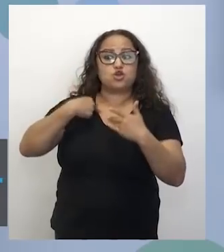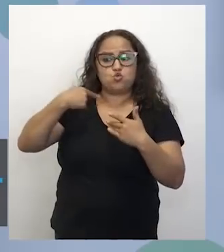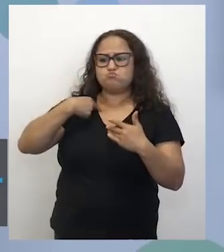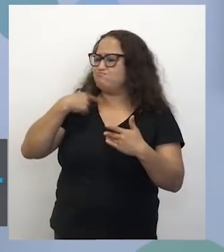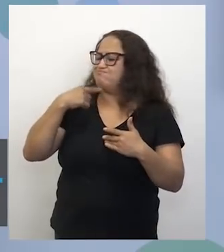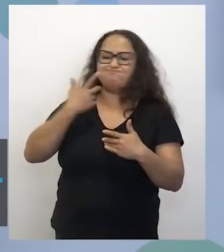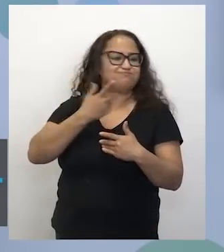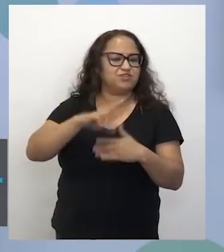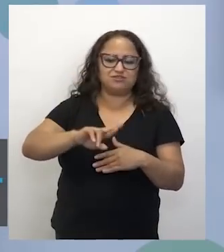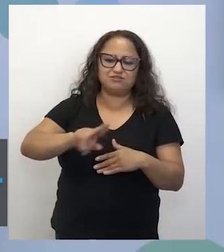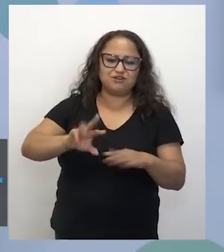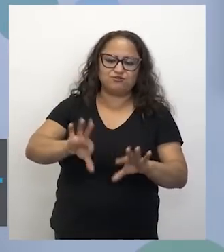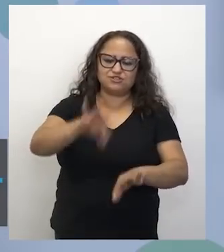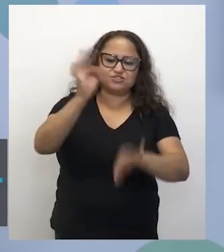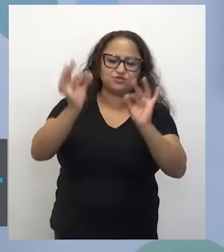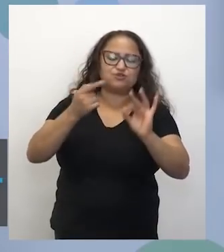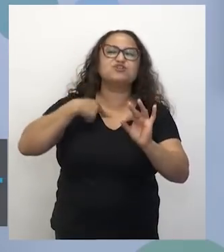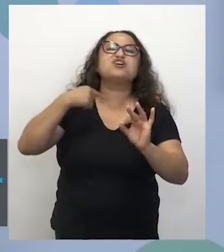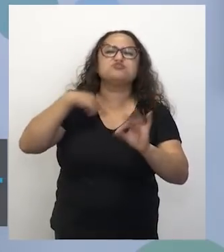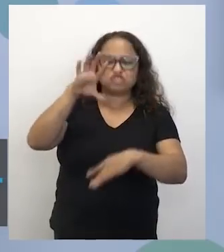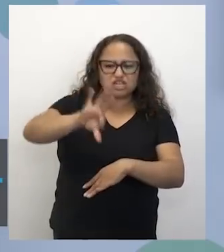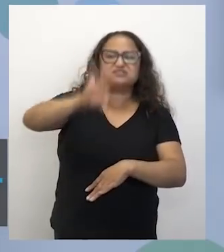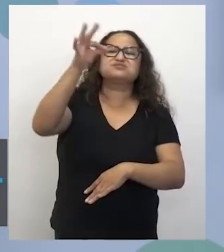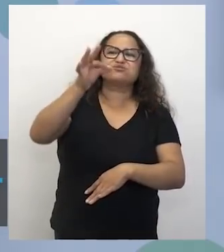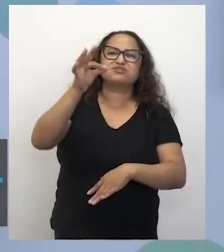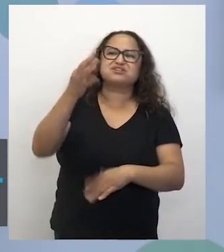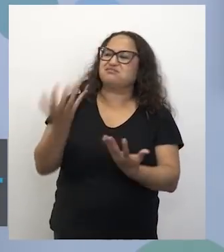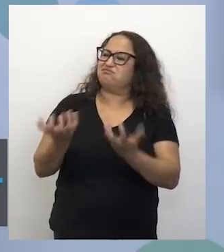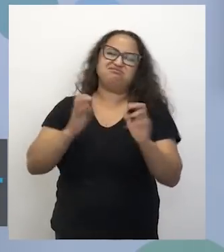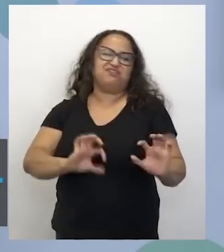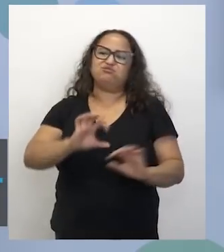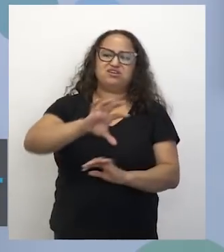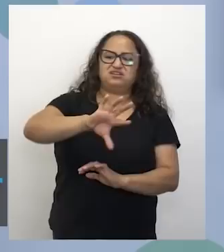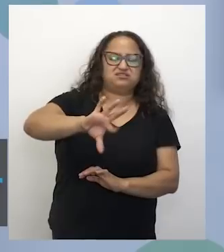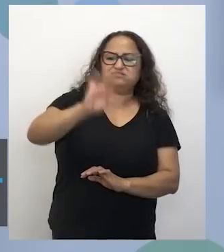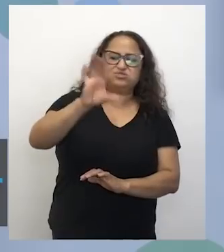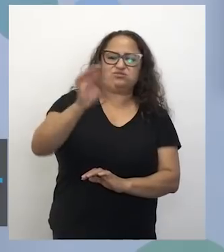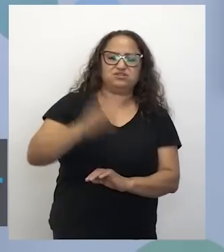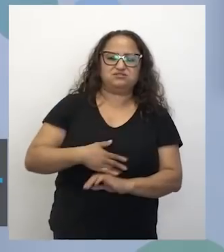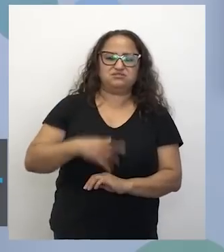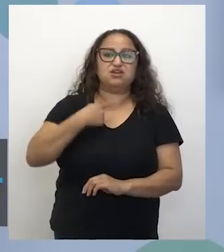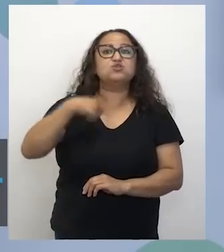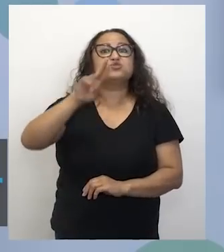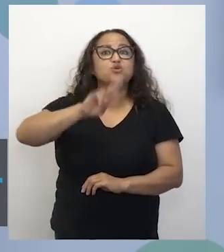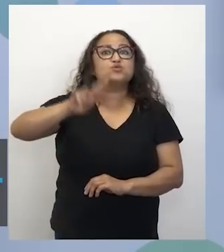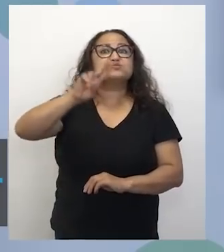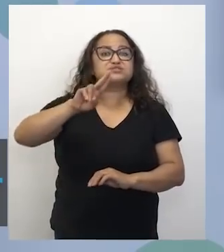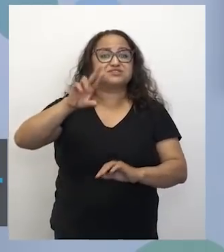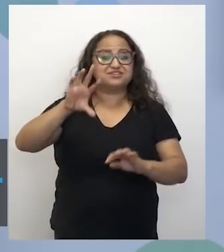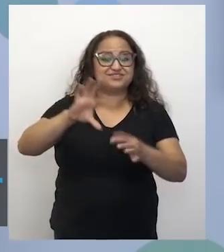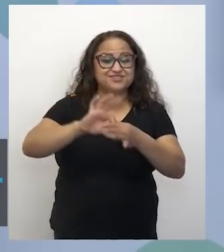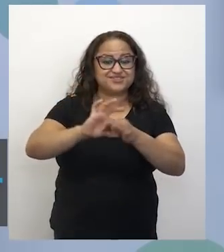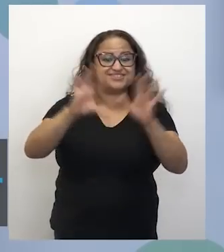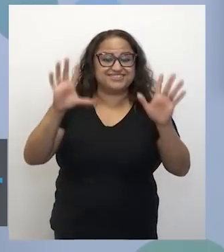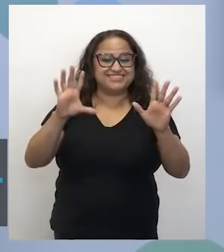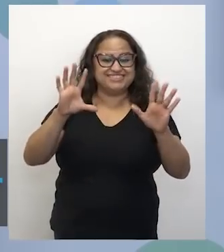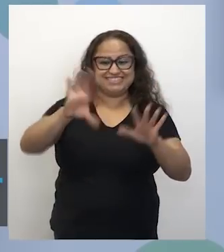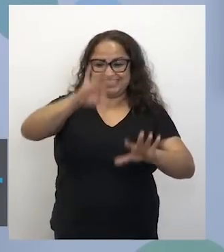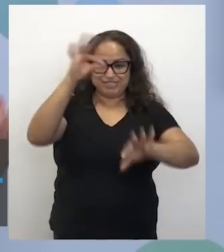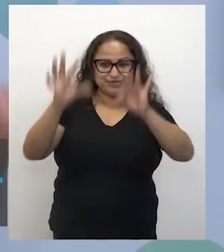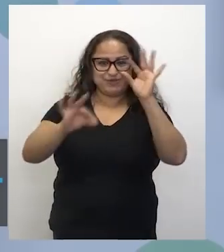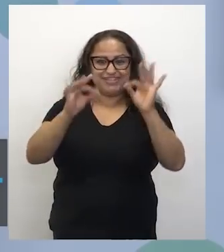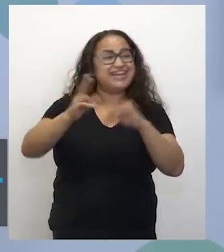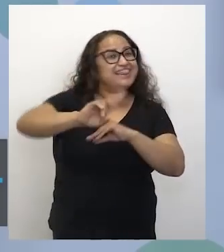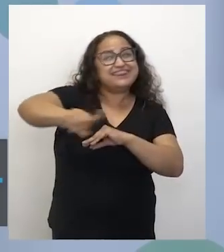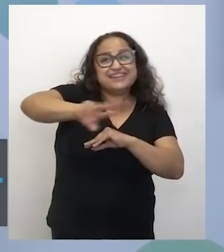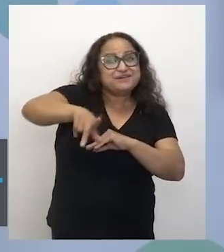escolher, eu já escolhi não escolher. Então, eu estou usando da minha liberdade e escolher, não escolher, já é uma escolha. Por